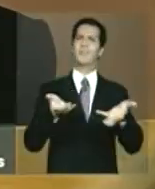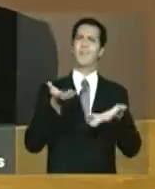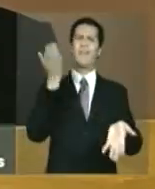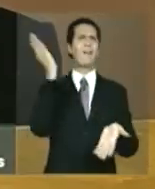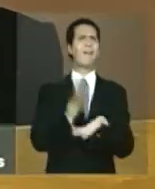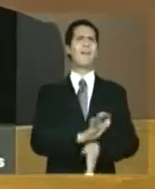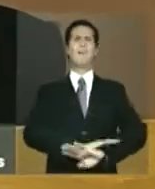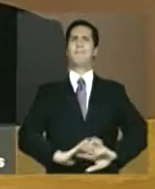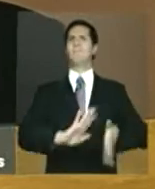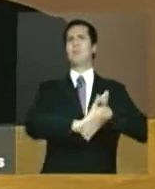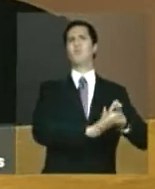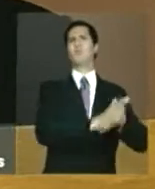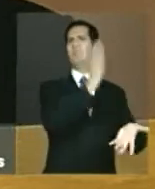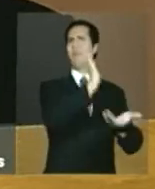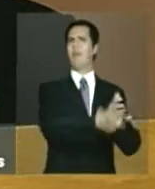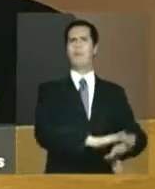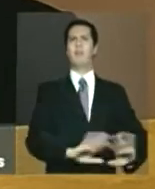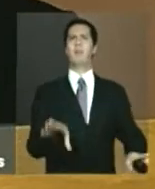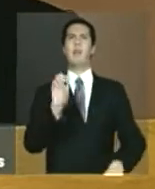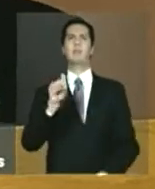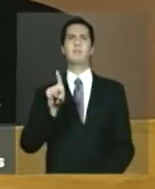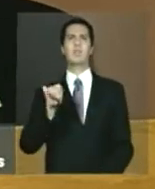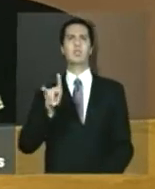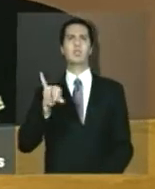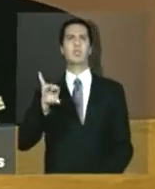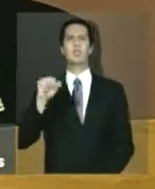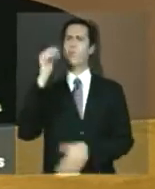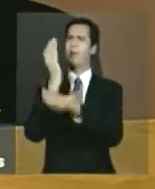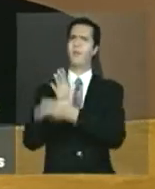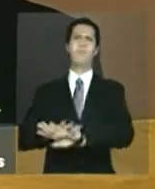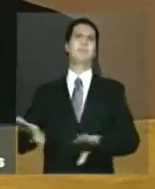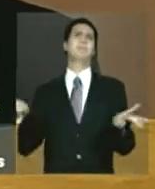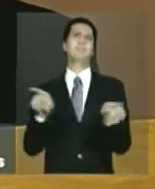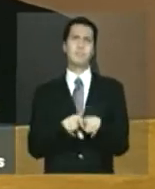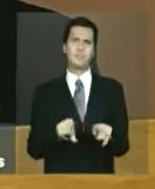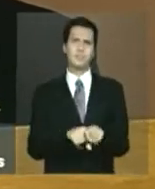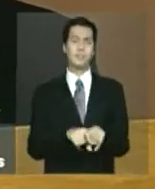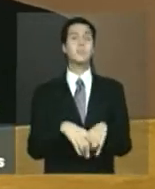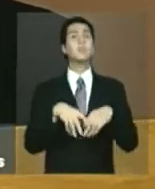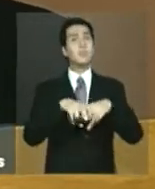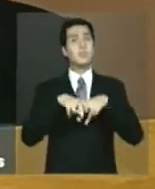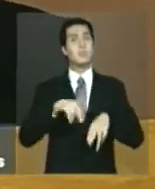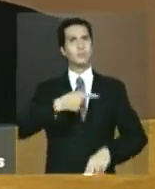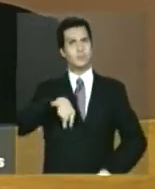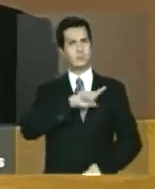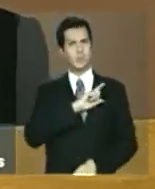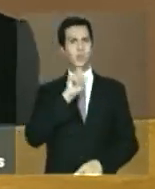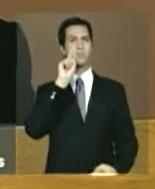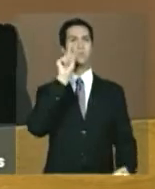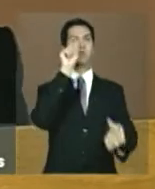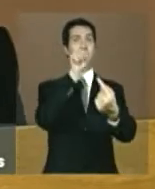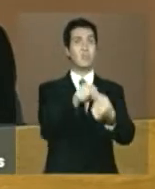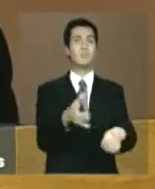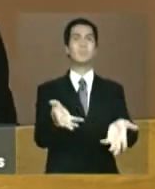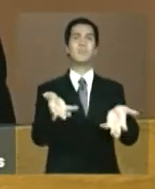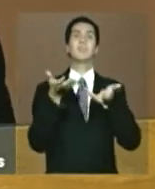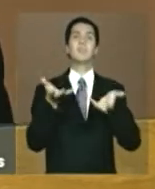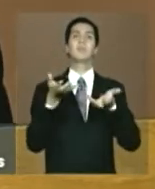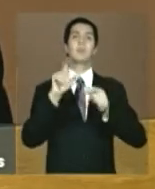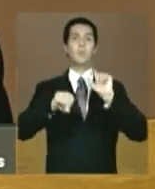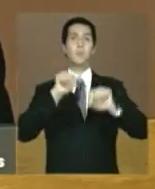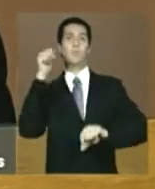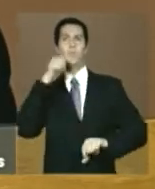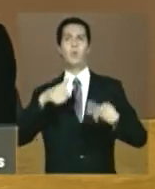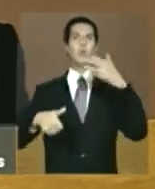mundo do trabalho e é neste com este objetivo de combater a desigualdade entre homens e mulheres nas